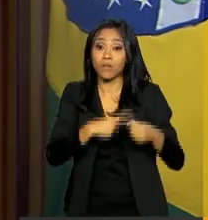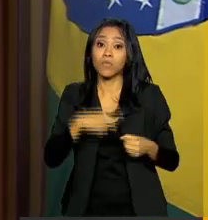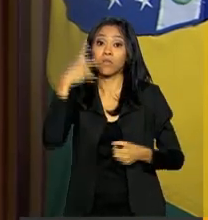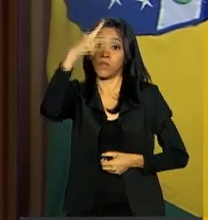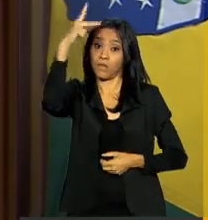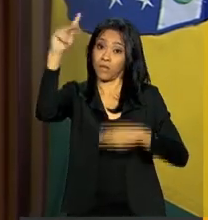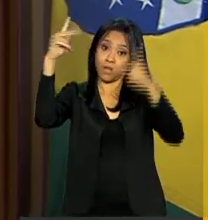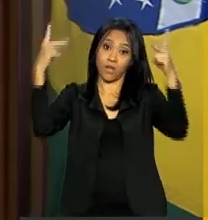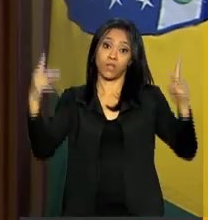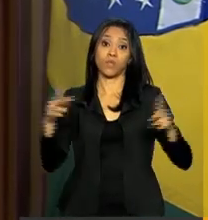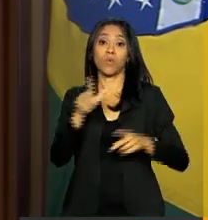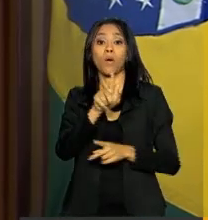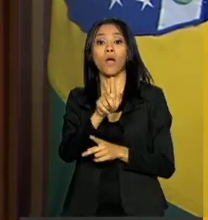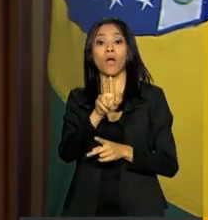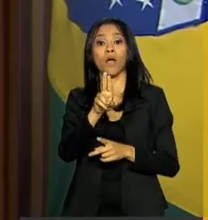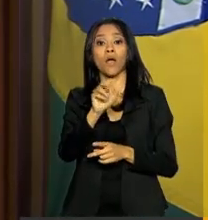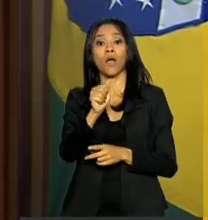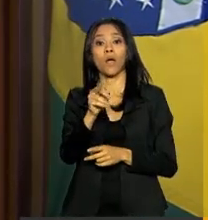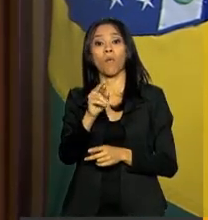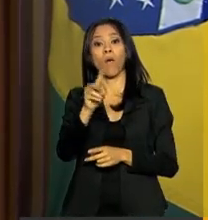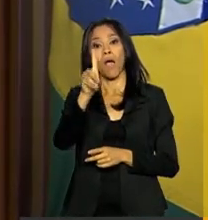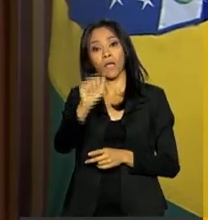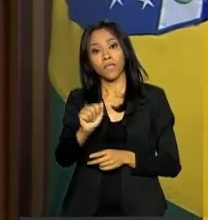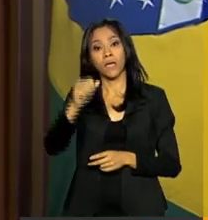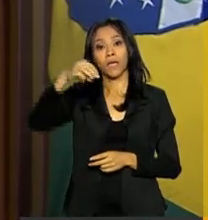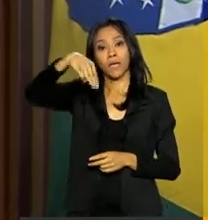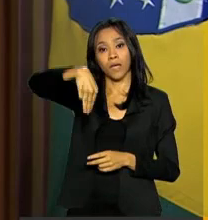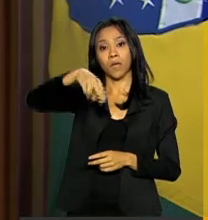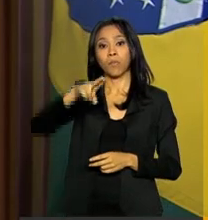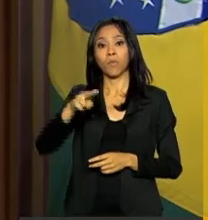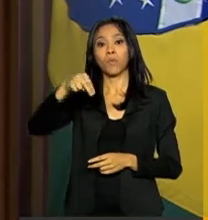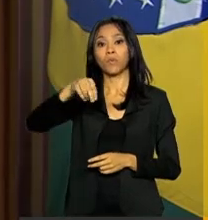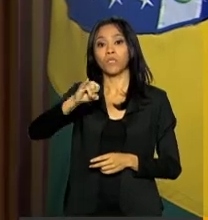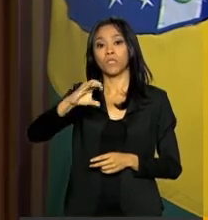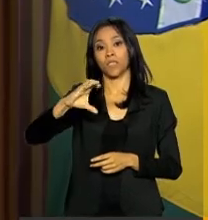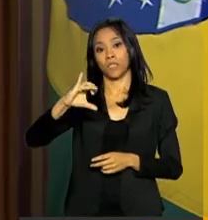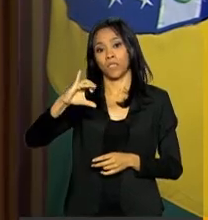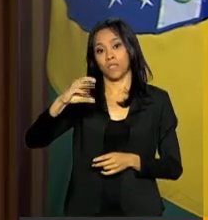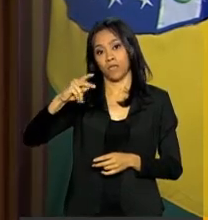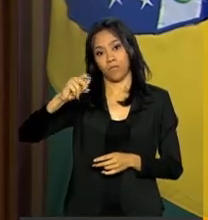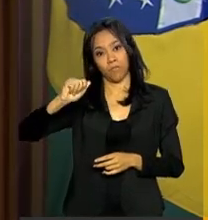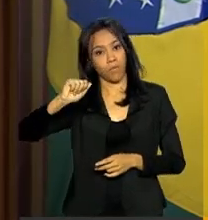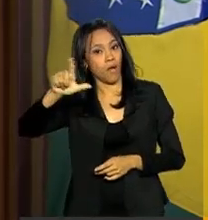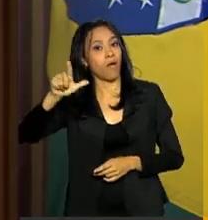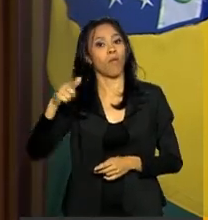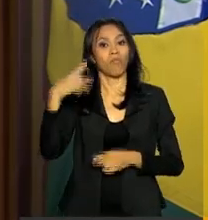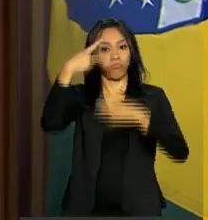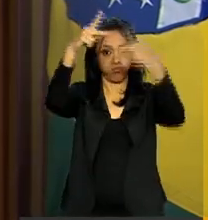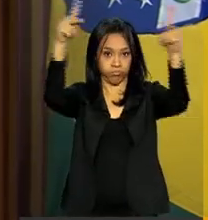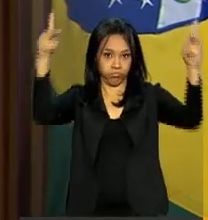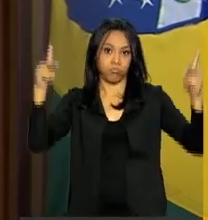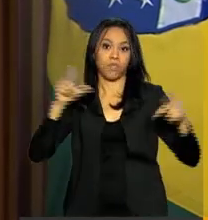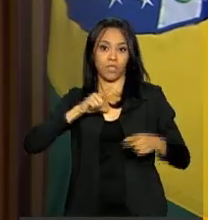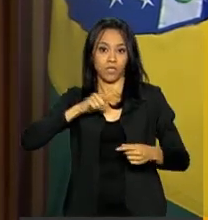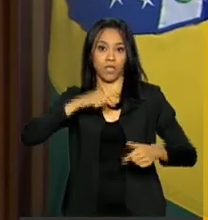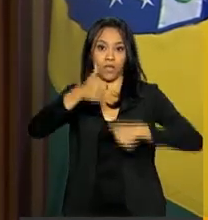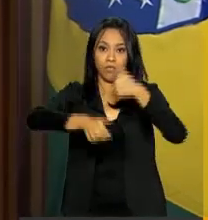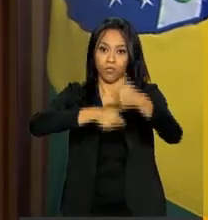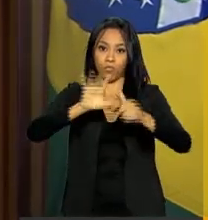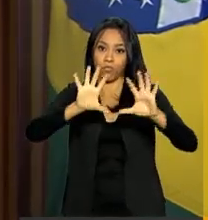municipal cuja tarefa também aguardar os próprios municipais quer uma presença ostensiva